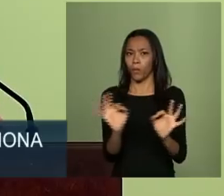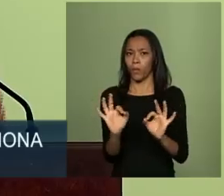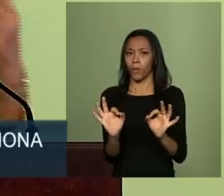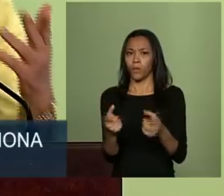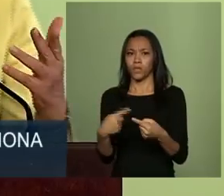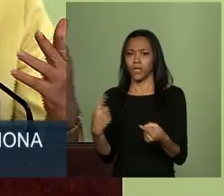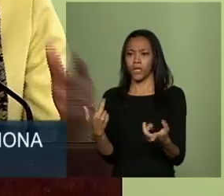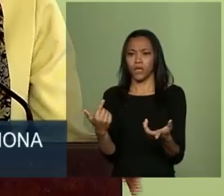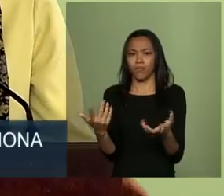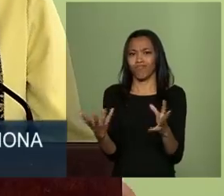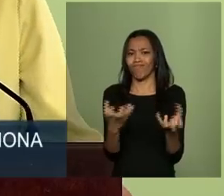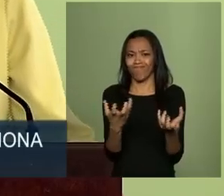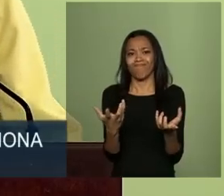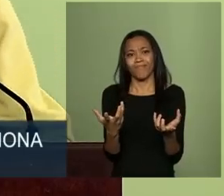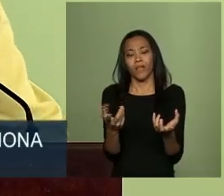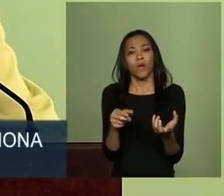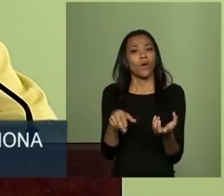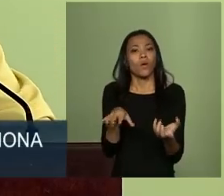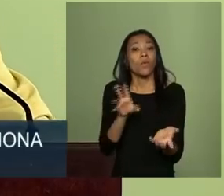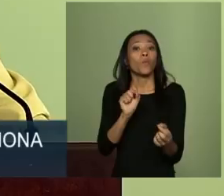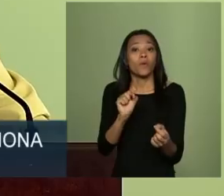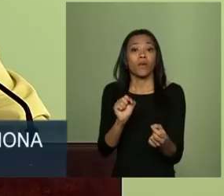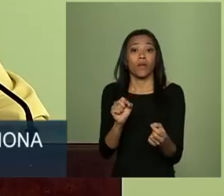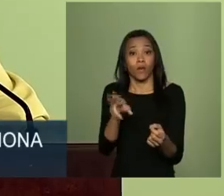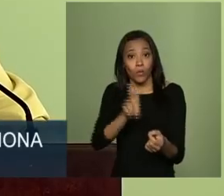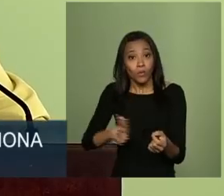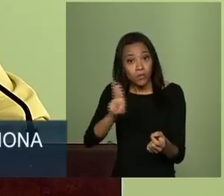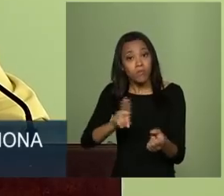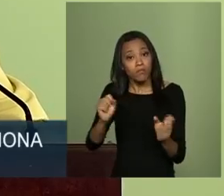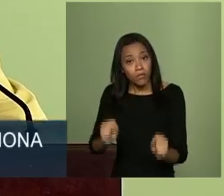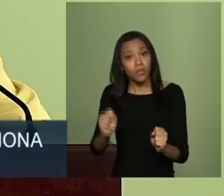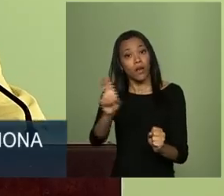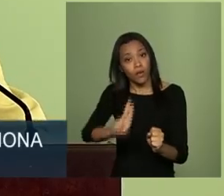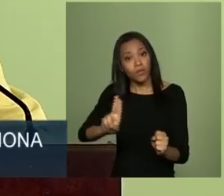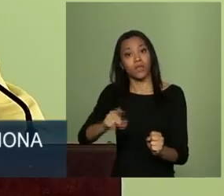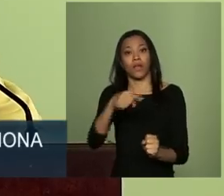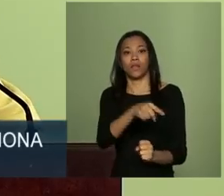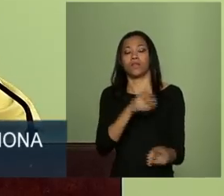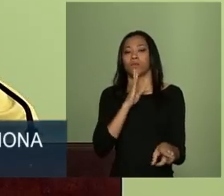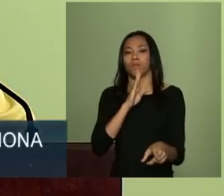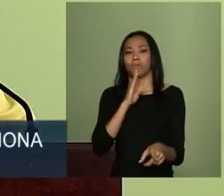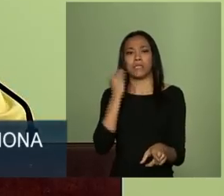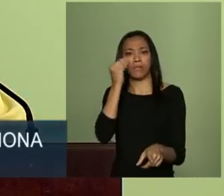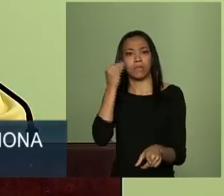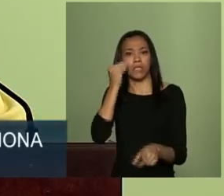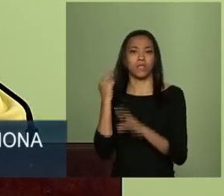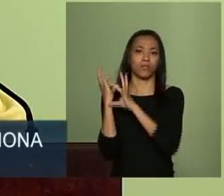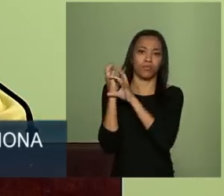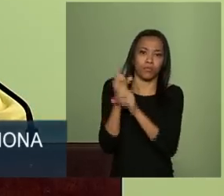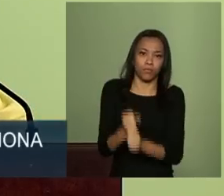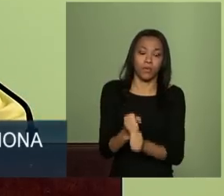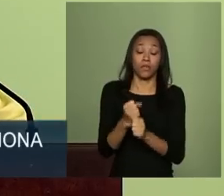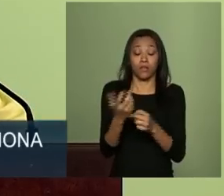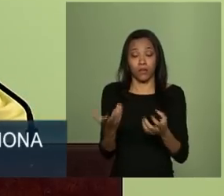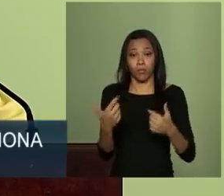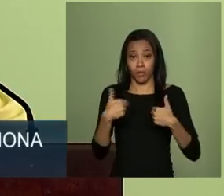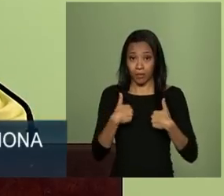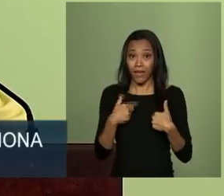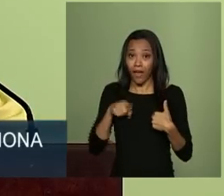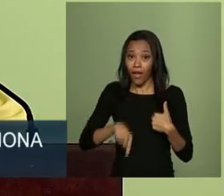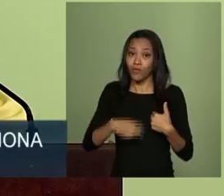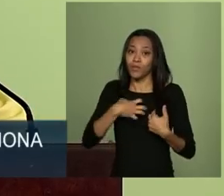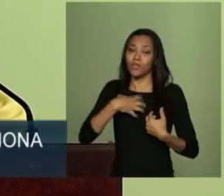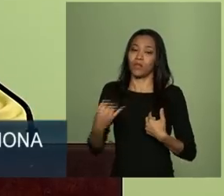contestação e conflitos, utilizar desse conhecimento. Então, para mim, é muito importante